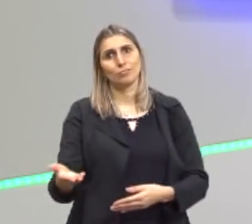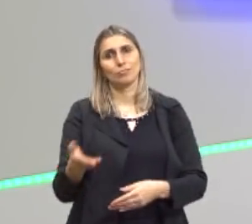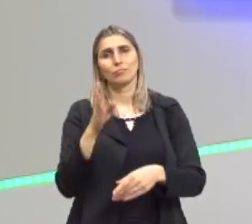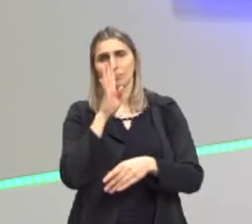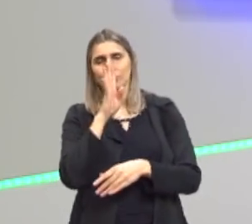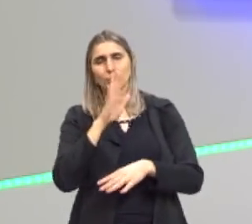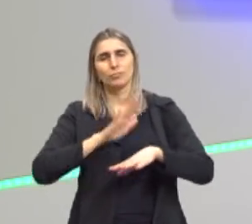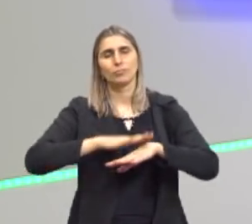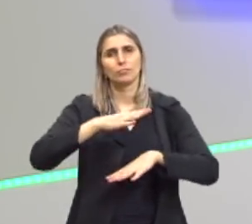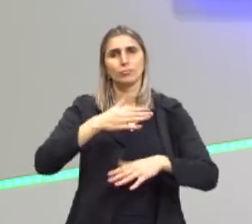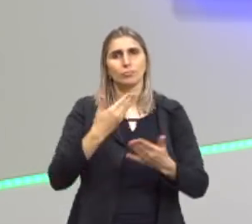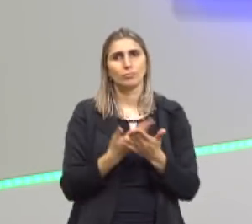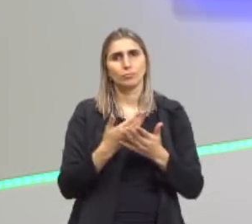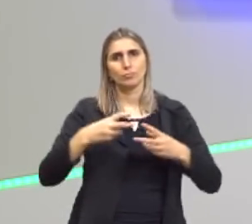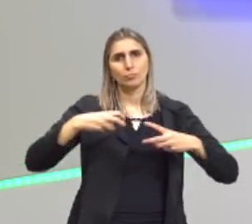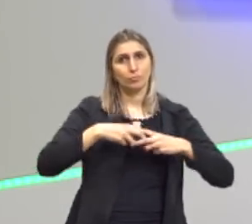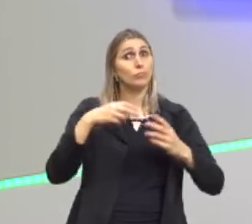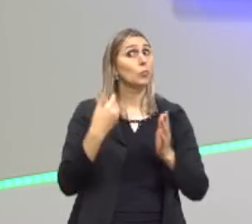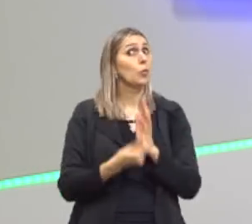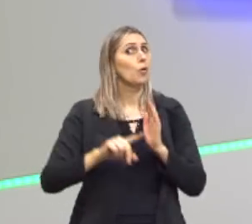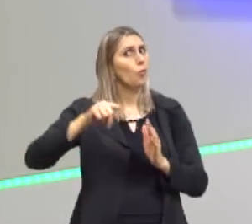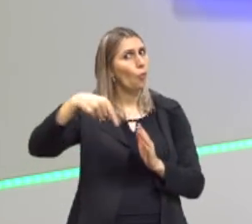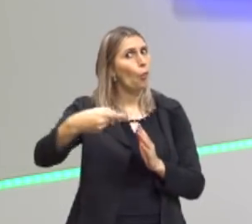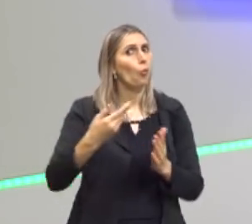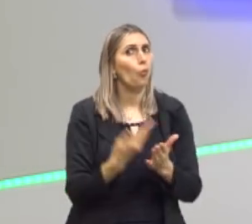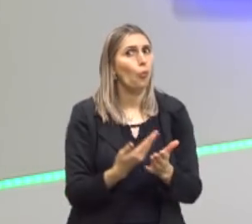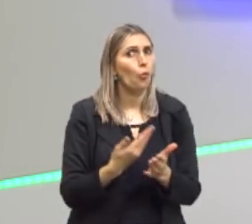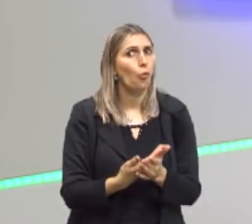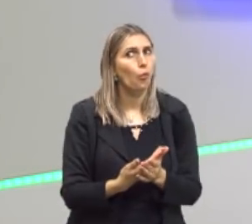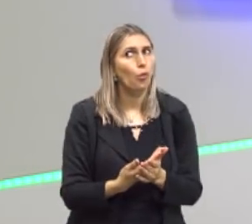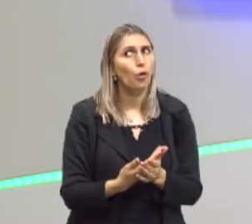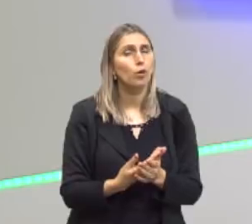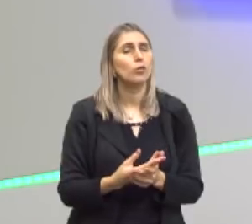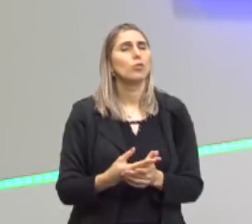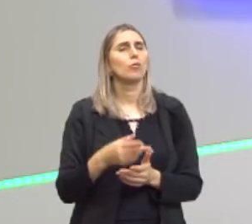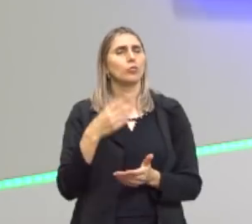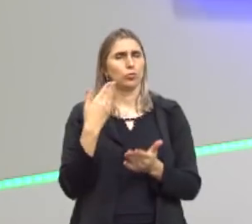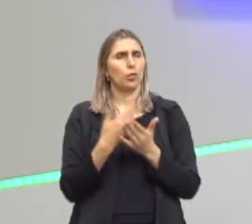mais essa aulinha de física. Não percam as próximas, estão imperdíveis, nós vamos ver